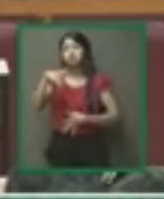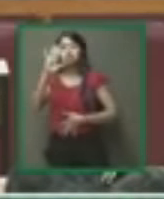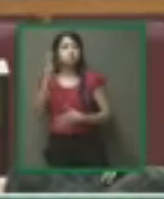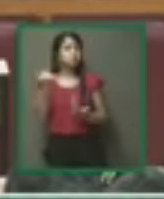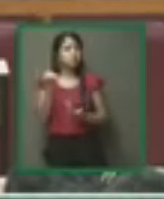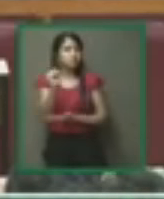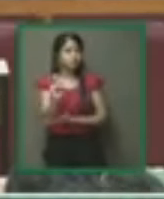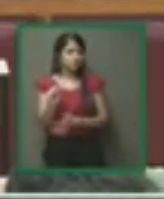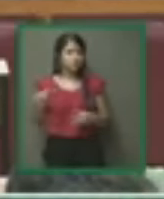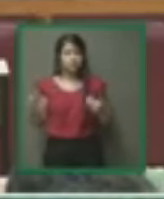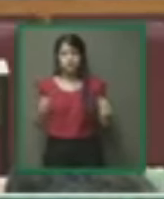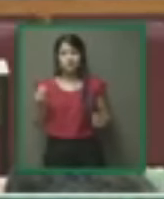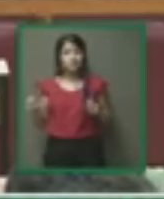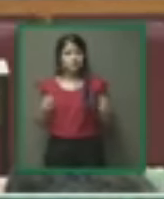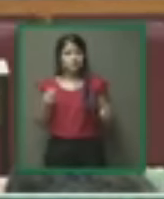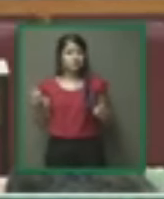defesa?